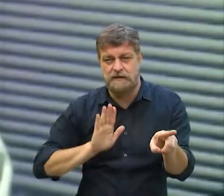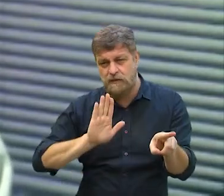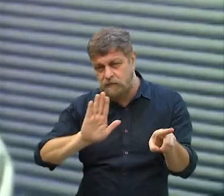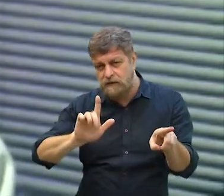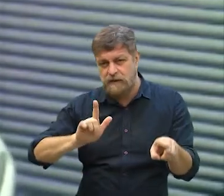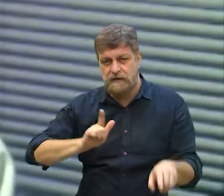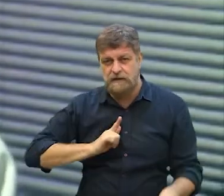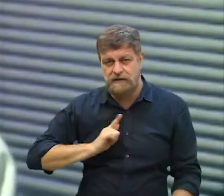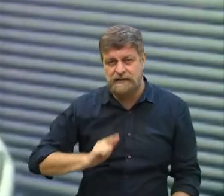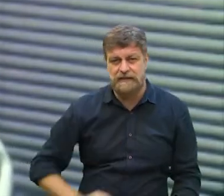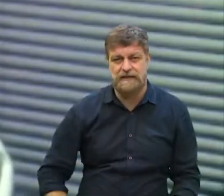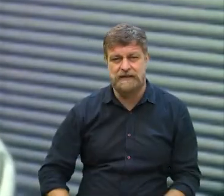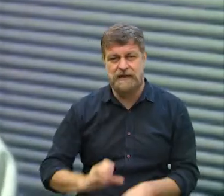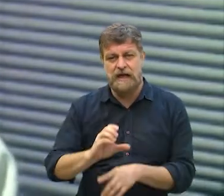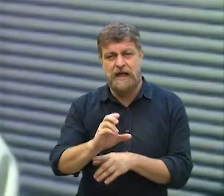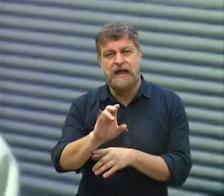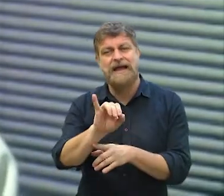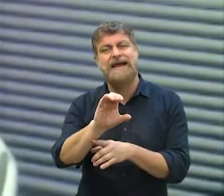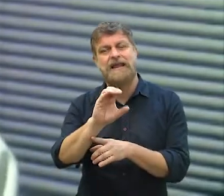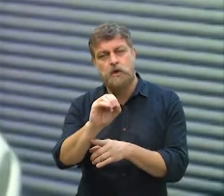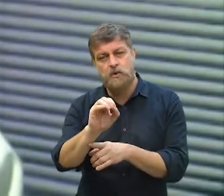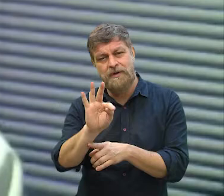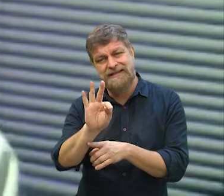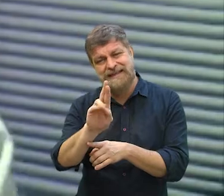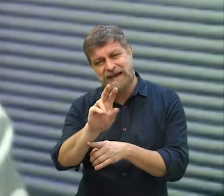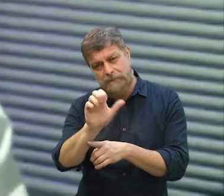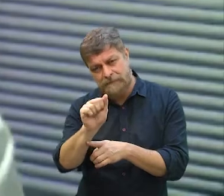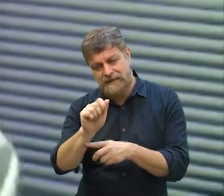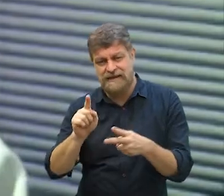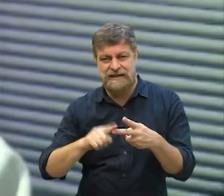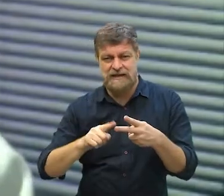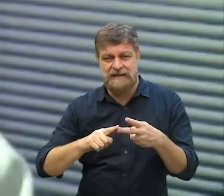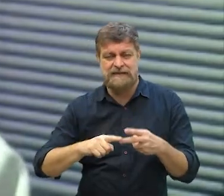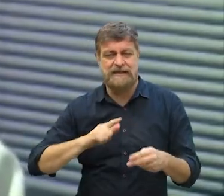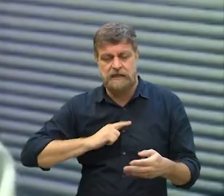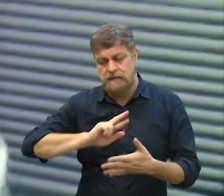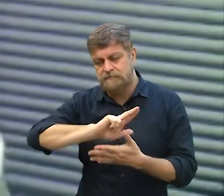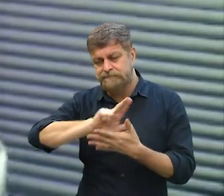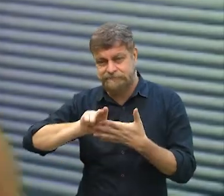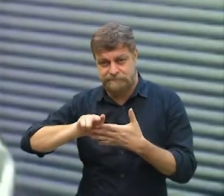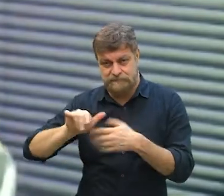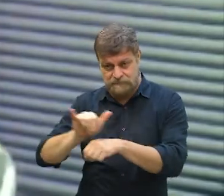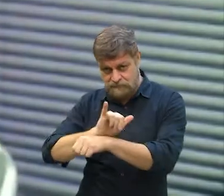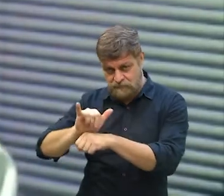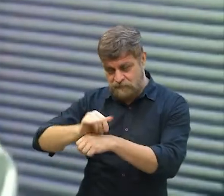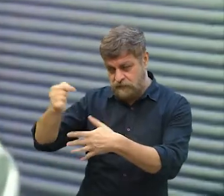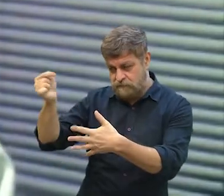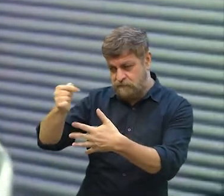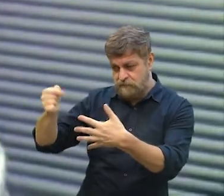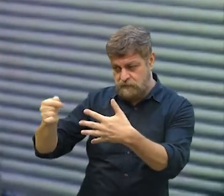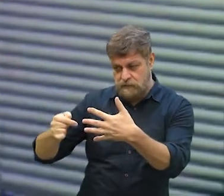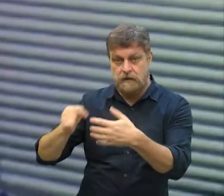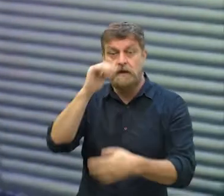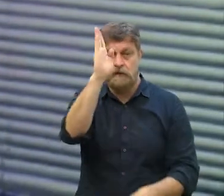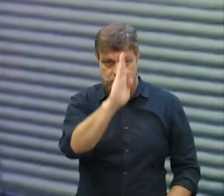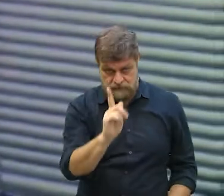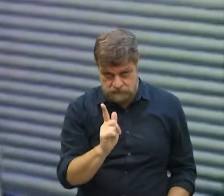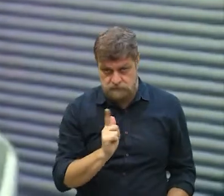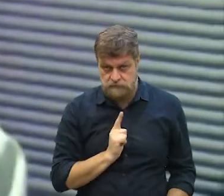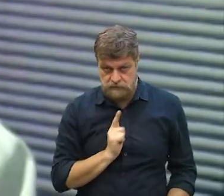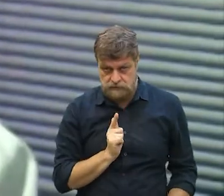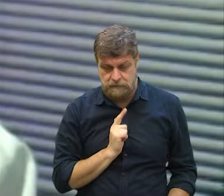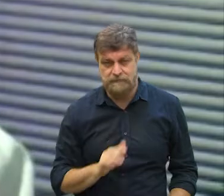lá mais localizados ainda, que é crioterapia, ultrassom de radiofrequência, que são outras modalidades ainda. Tudo nós temos no